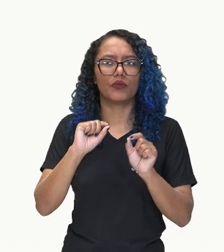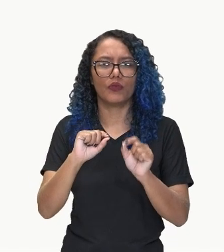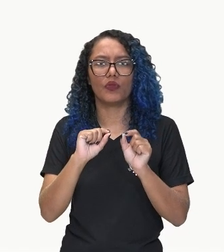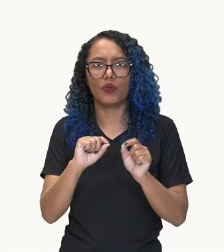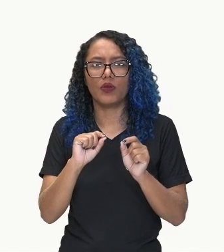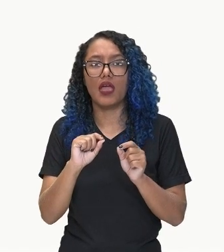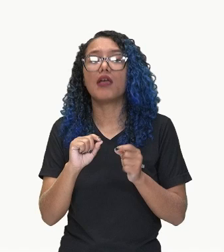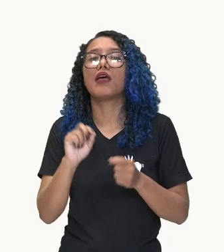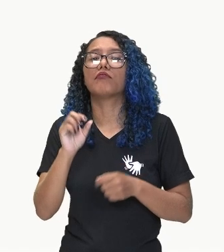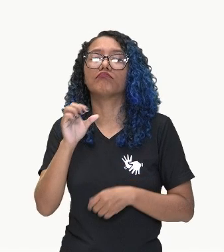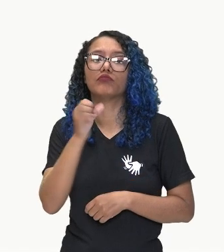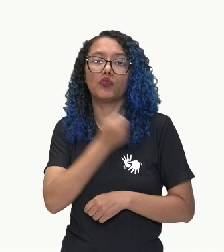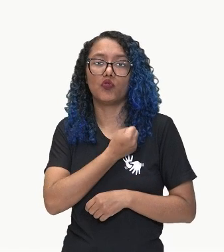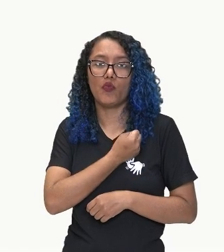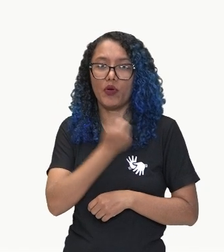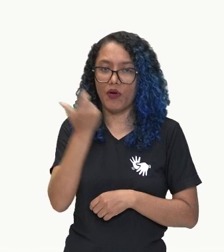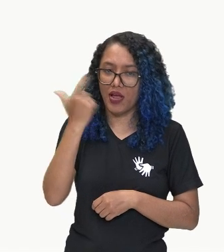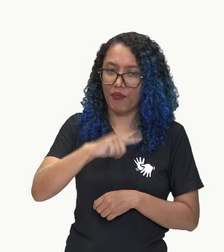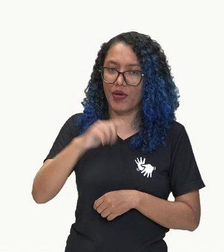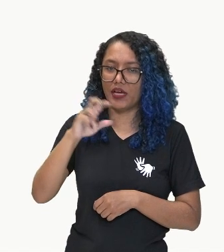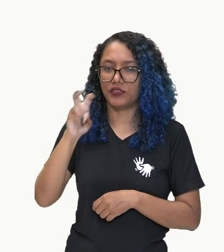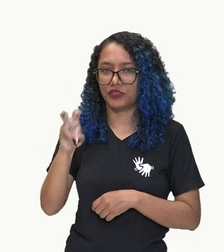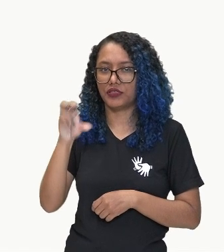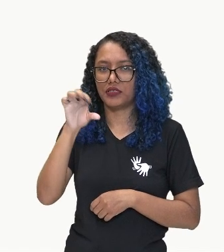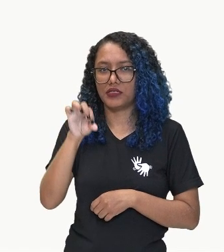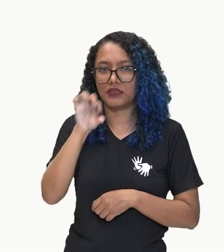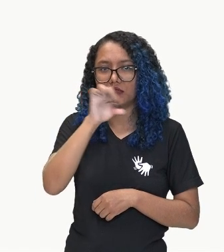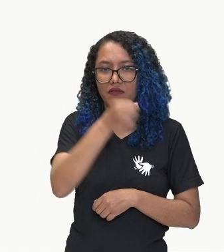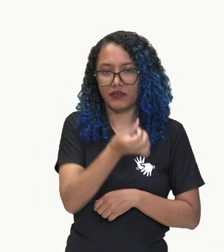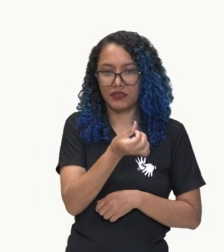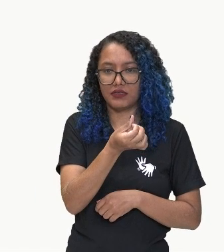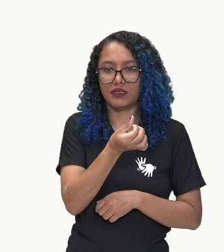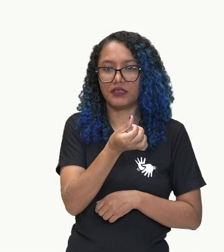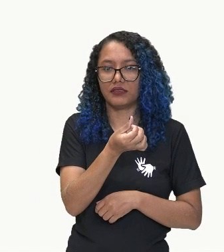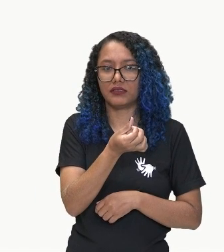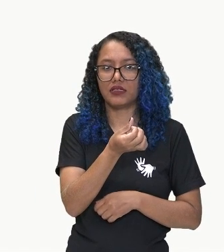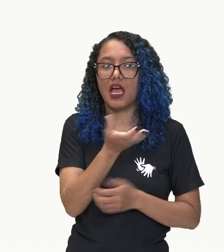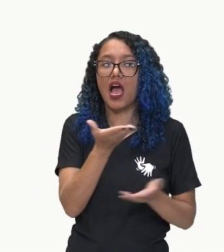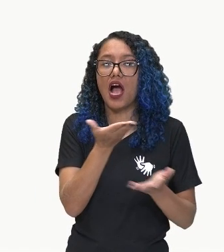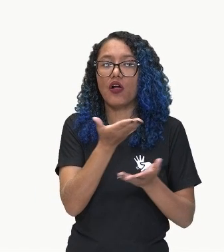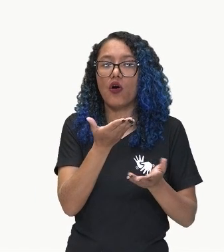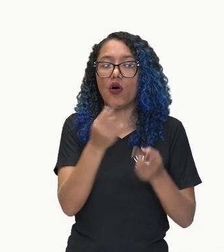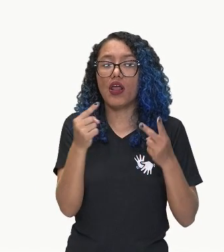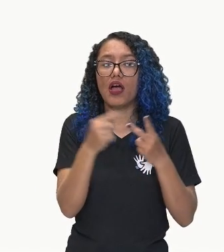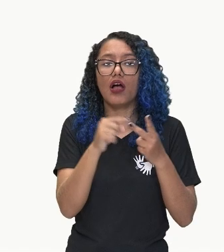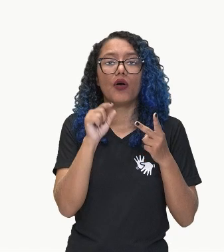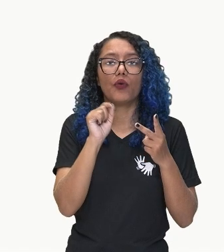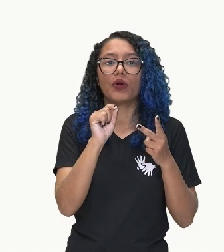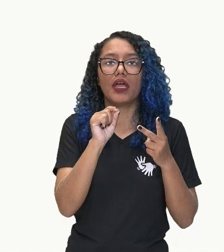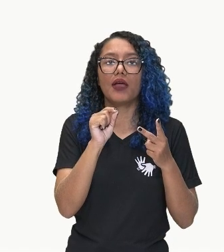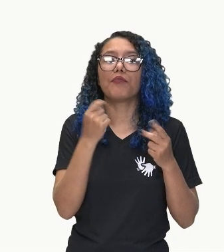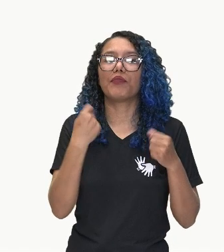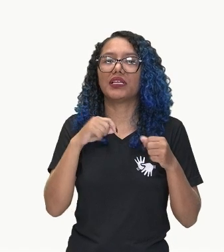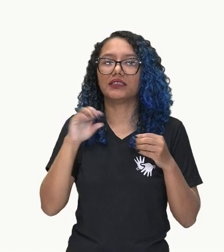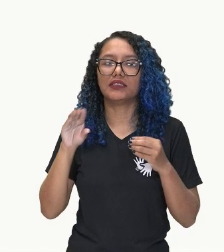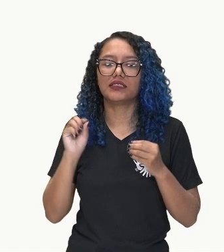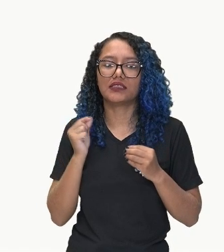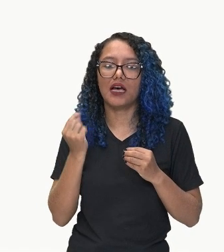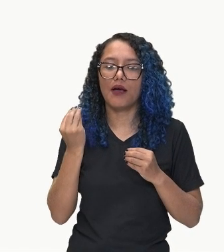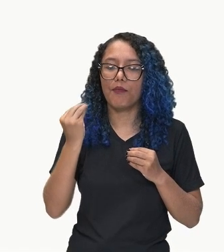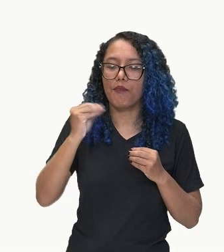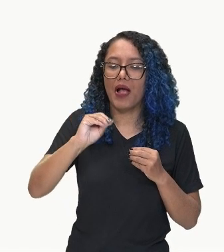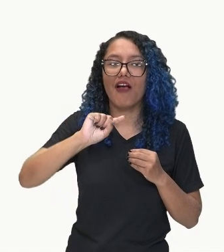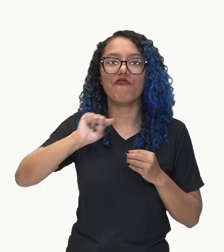596. Qual é o segundo passo agora? Você vai colocar a vírgula para que apareçam as casas